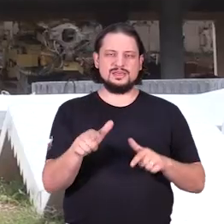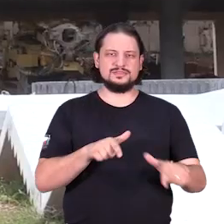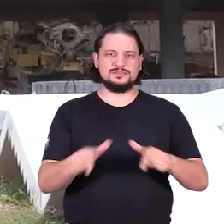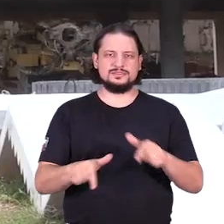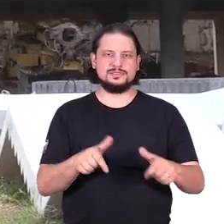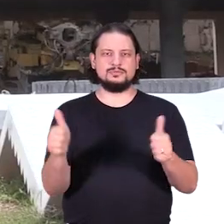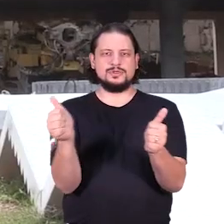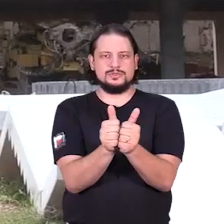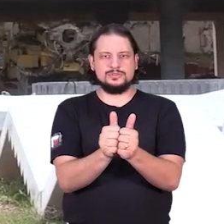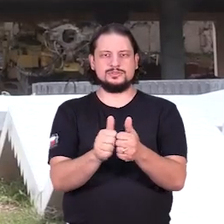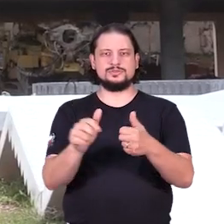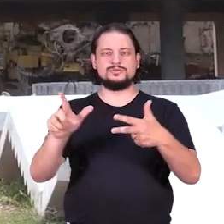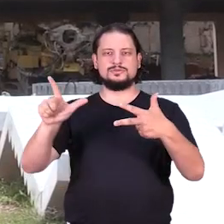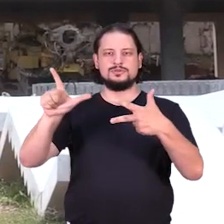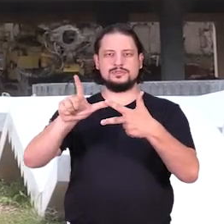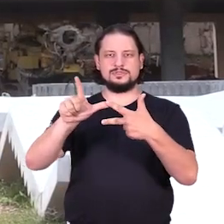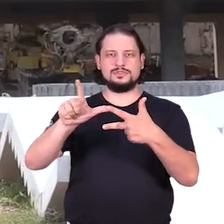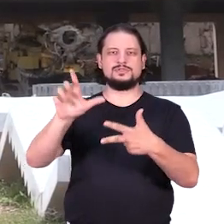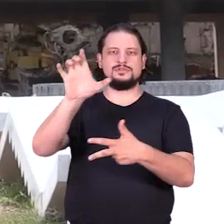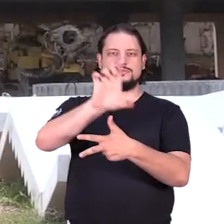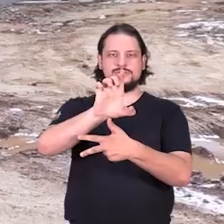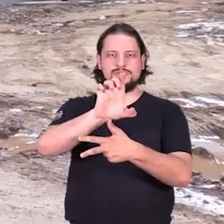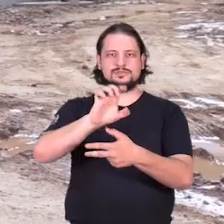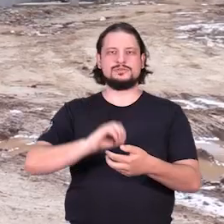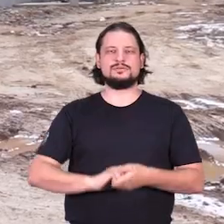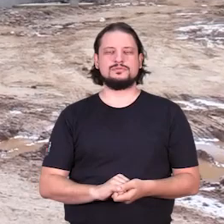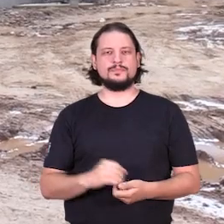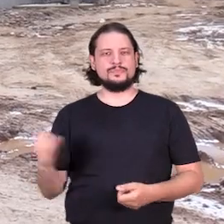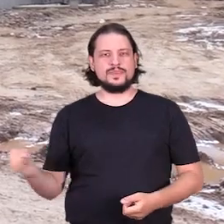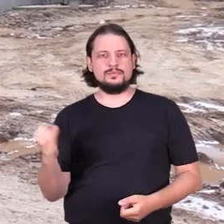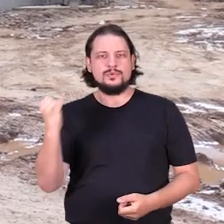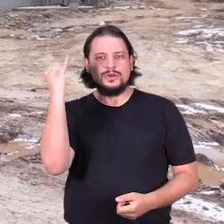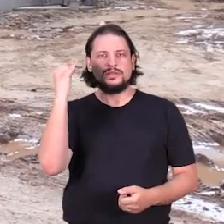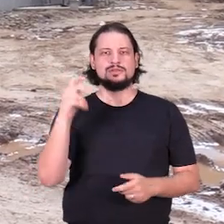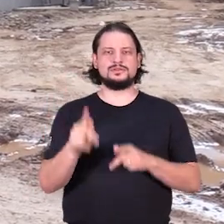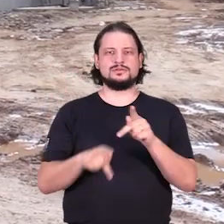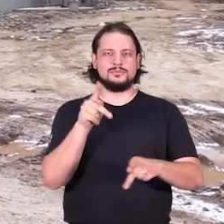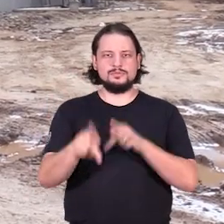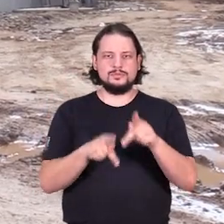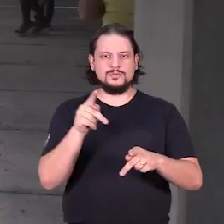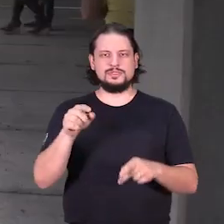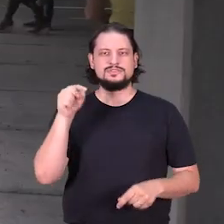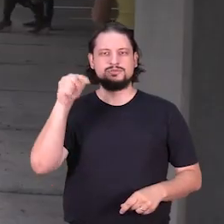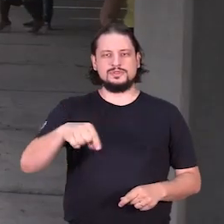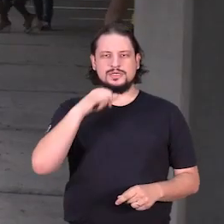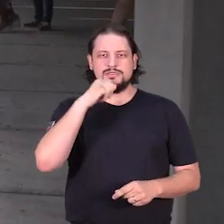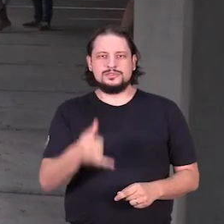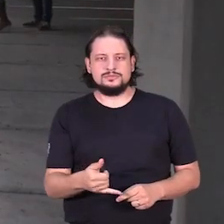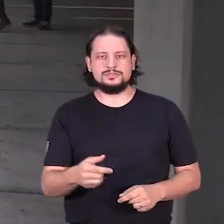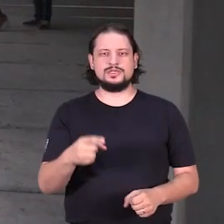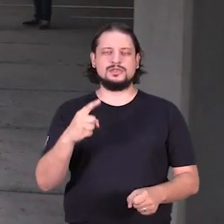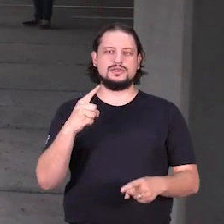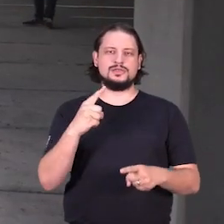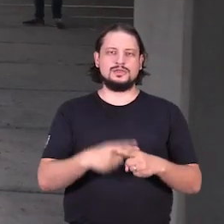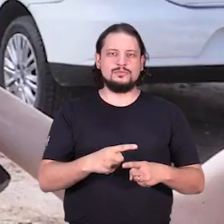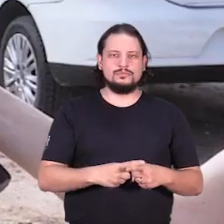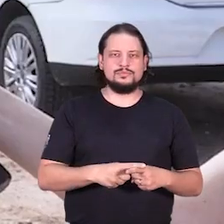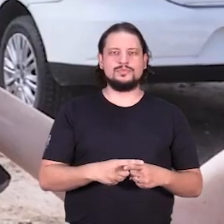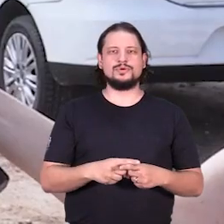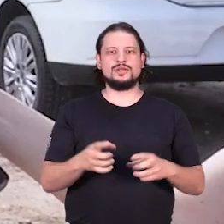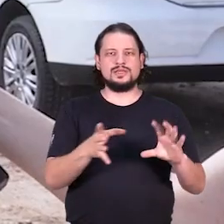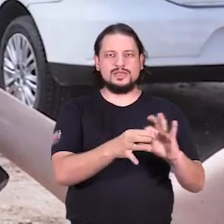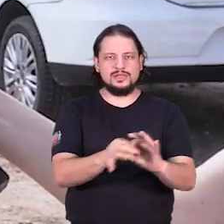trazer um bem maior para a nossa cidade. É algo importantíssimo para a população de Jundiaí, pois ele interliga as nossas agências,